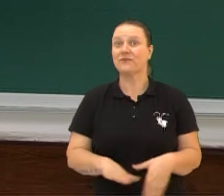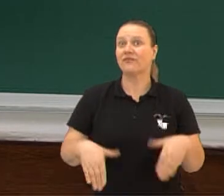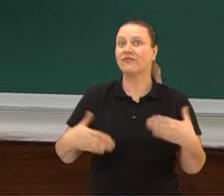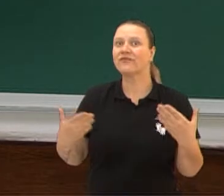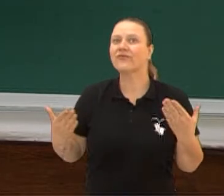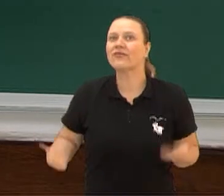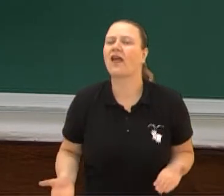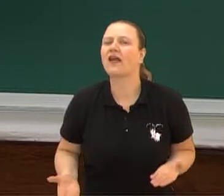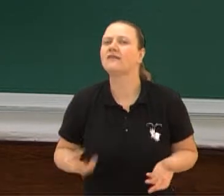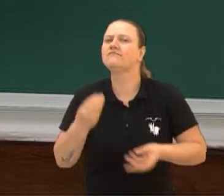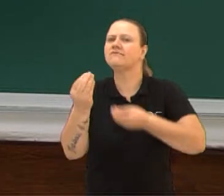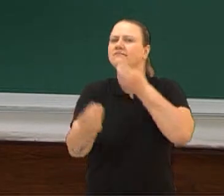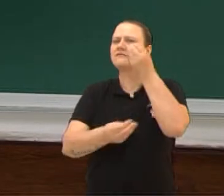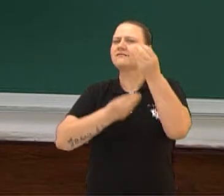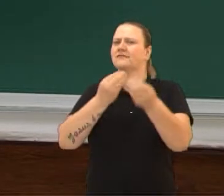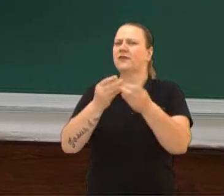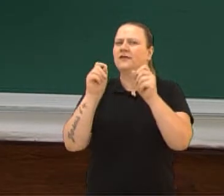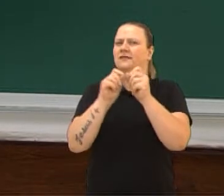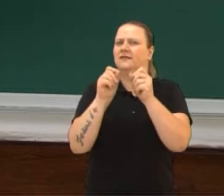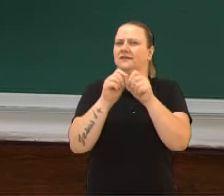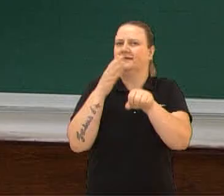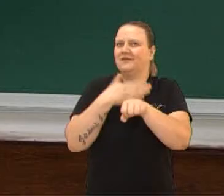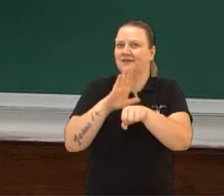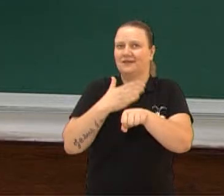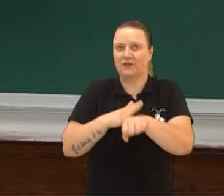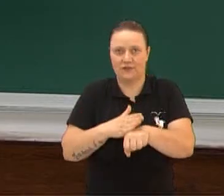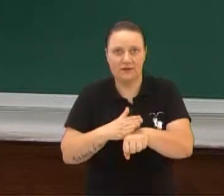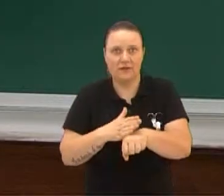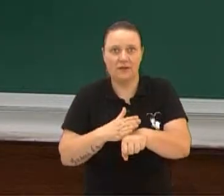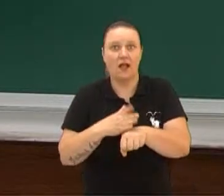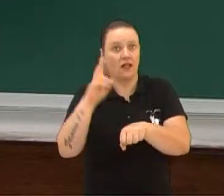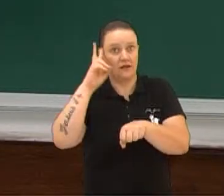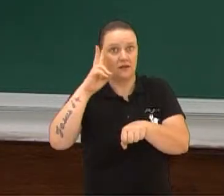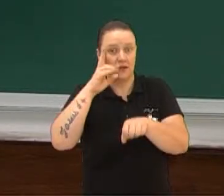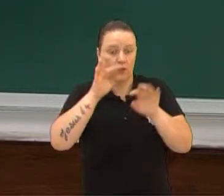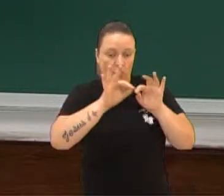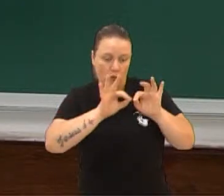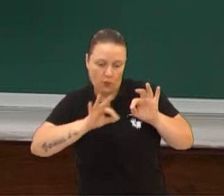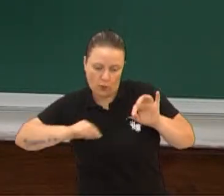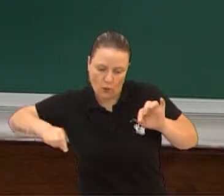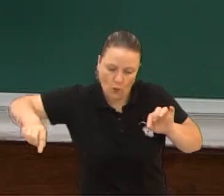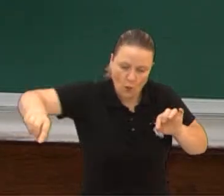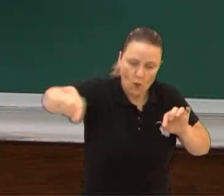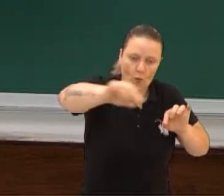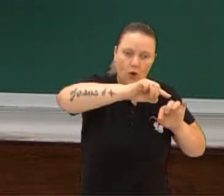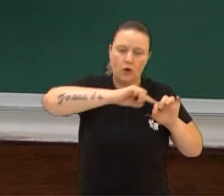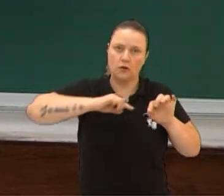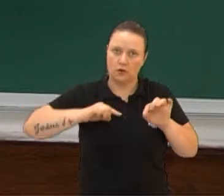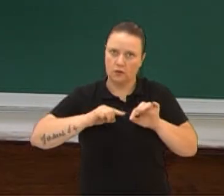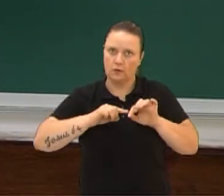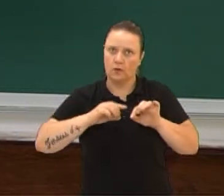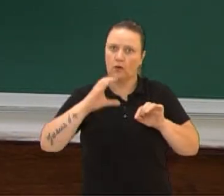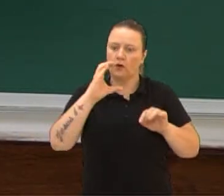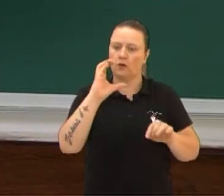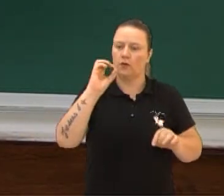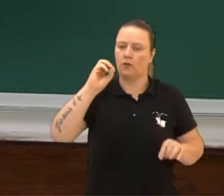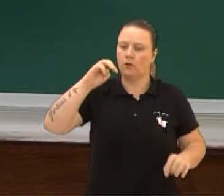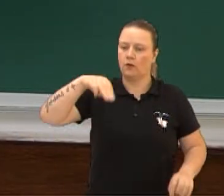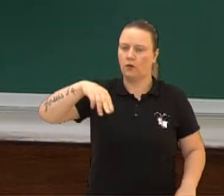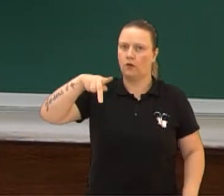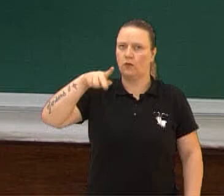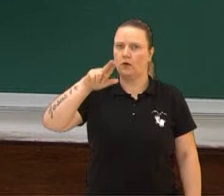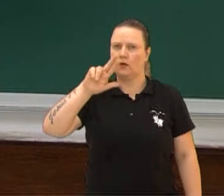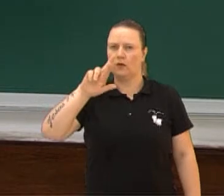E aí, gente, como é que você resolveu isso? Lembra que a volta completa é o meu comprimento. Então, o que eu tenho